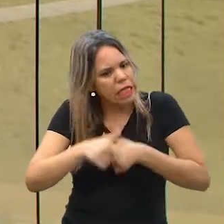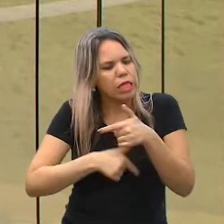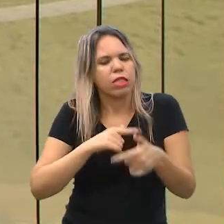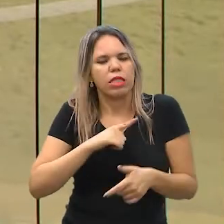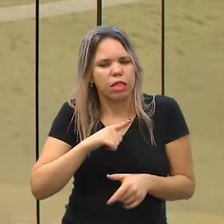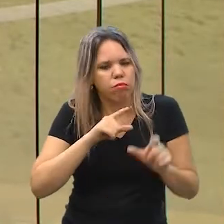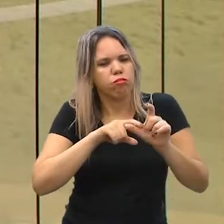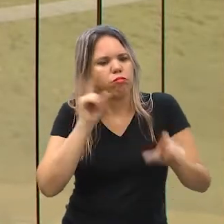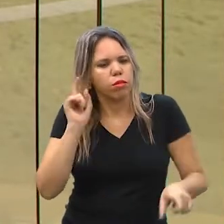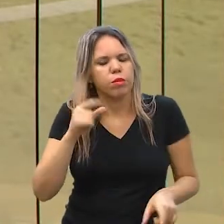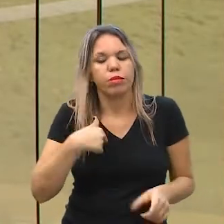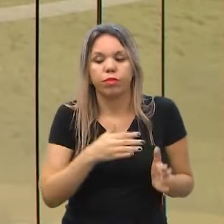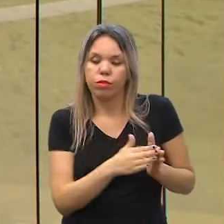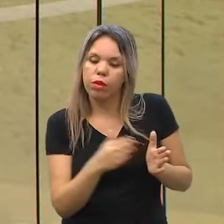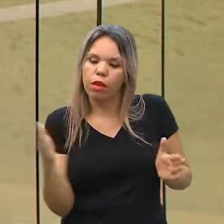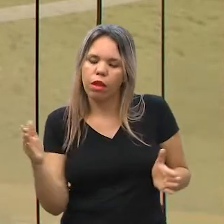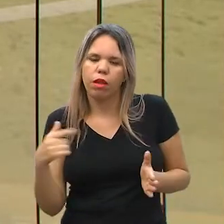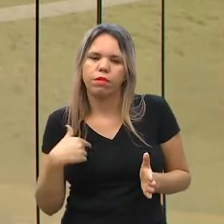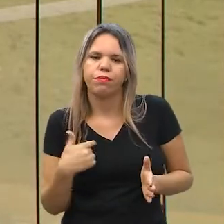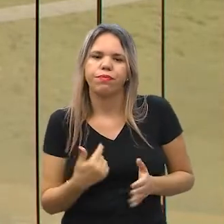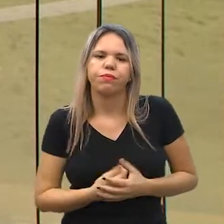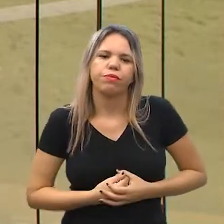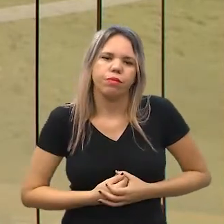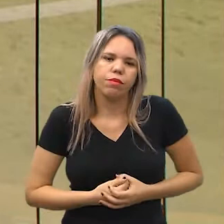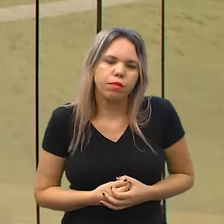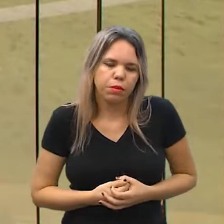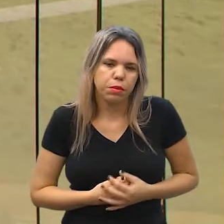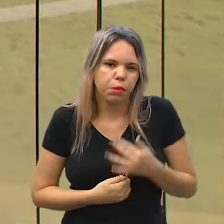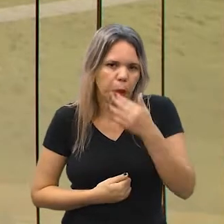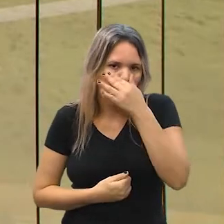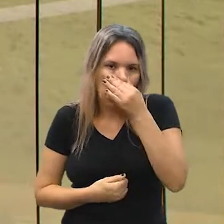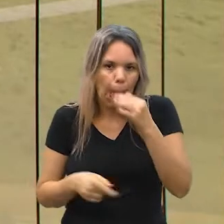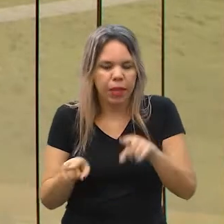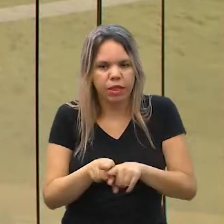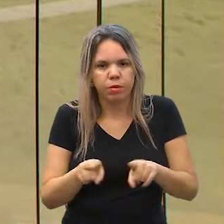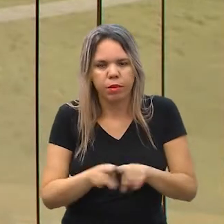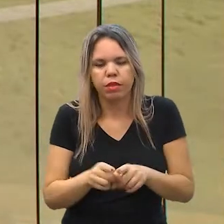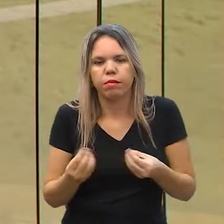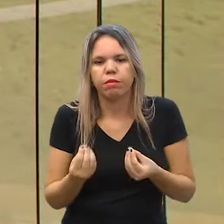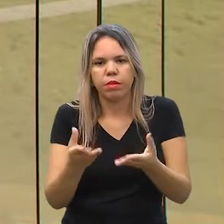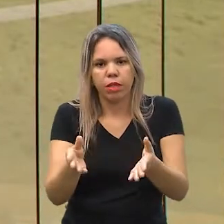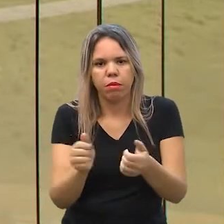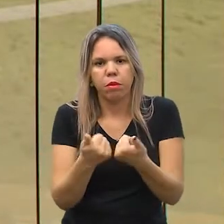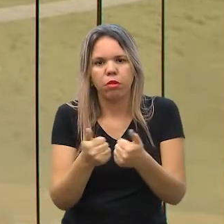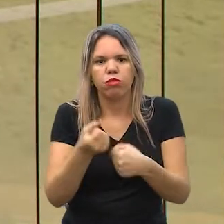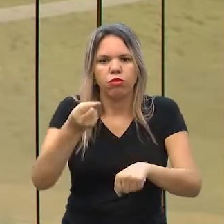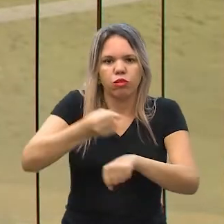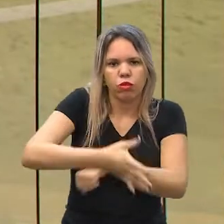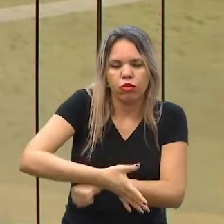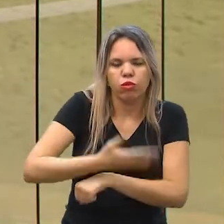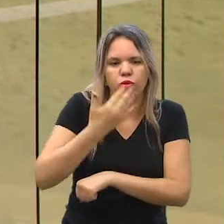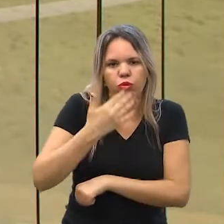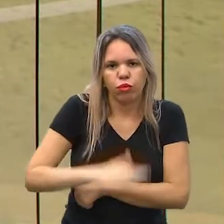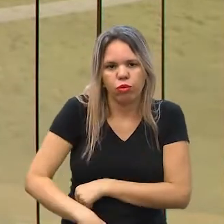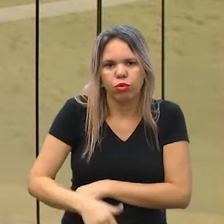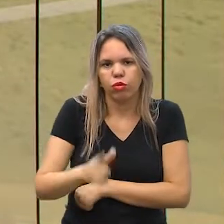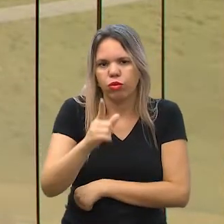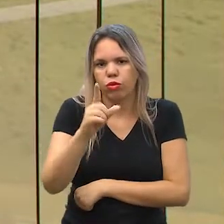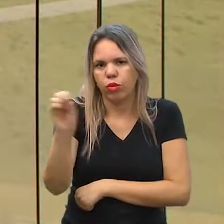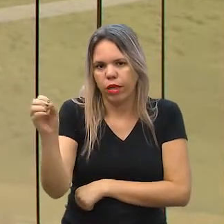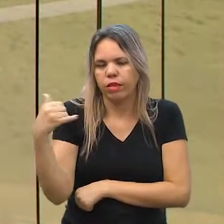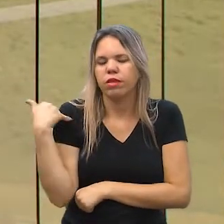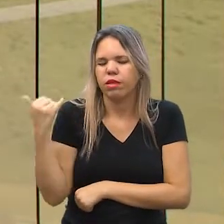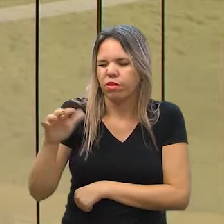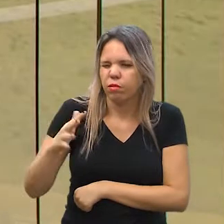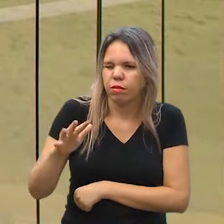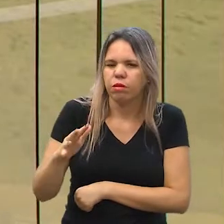Para você ter uma ideia, entre este período, eu também entreguei pão de madrugada. Eu era garotinho, eu tinha uns 10